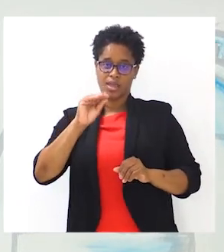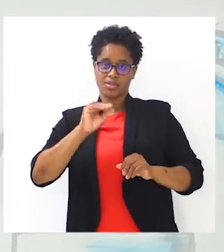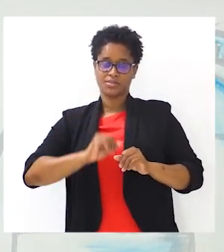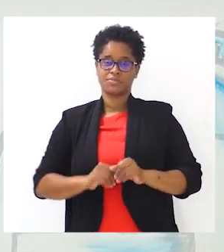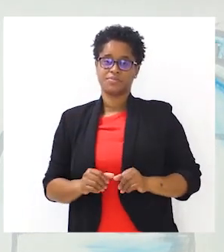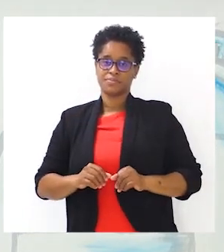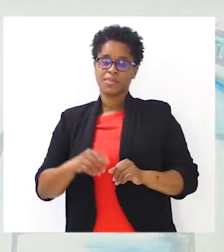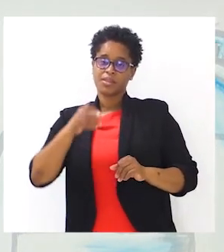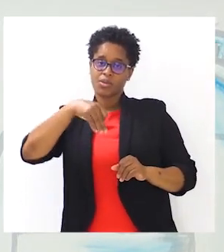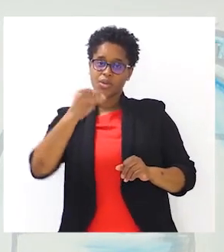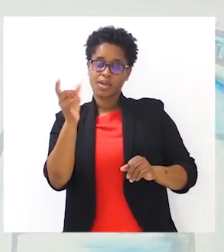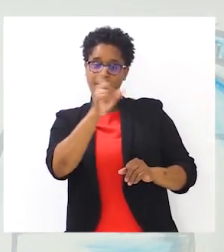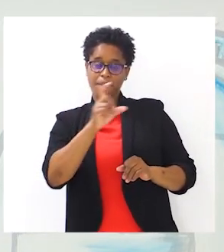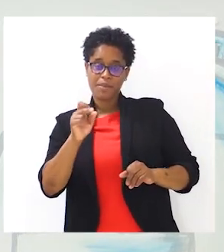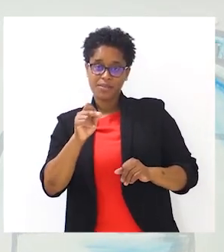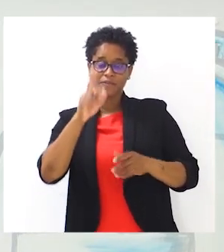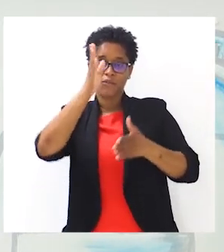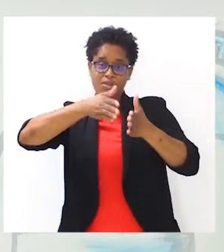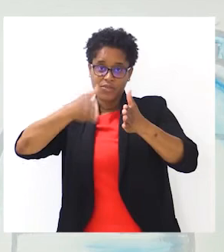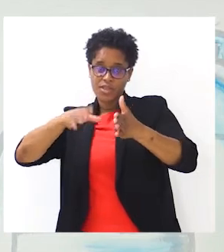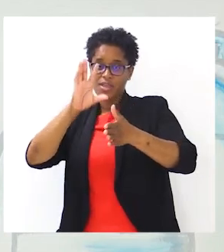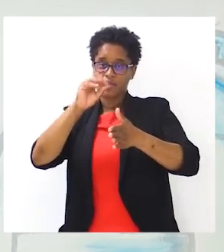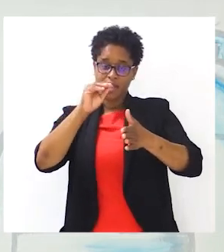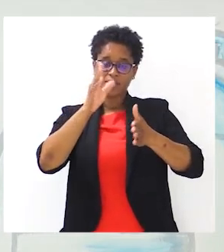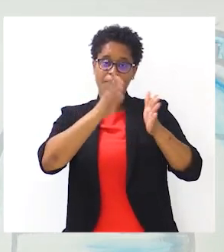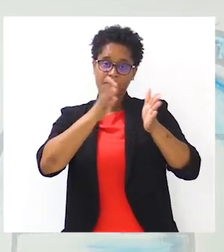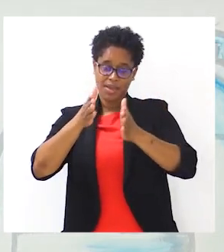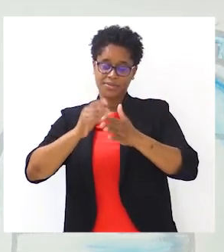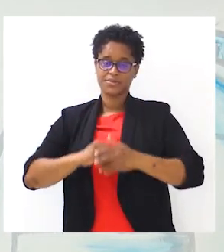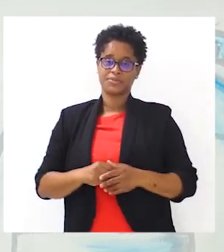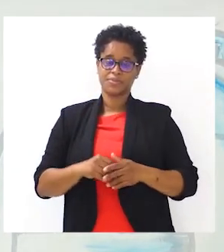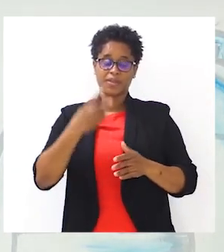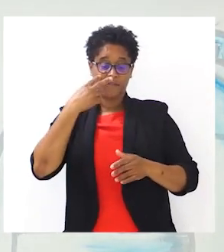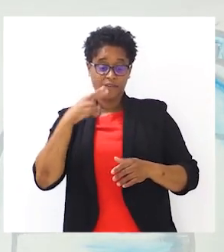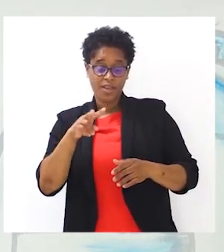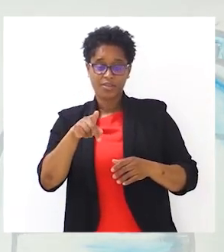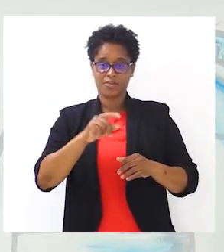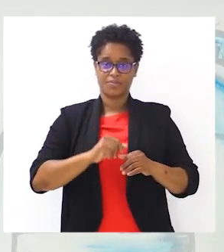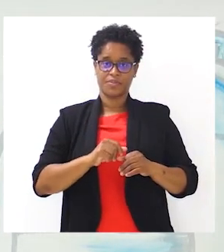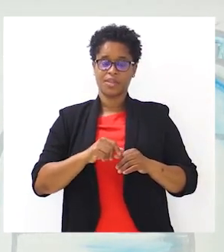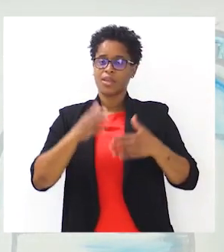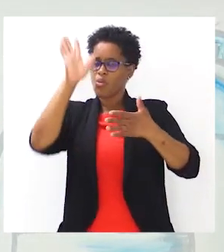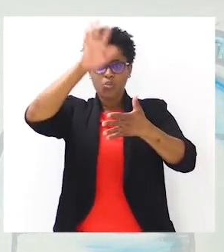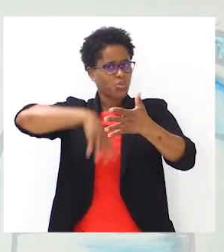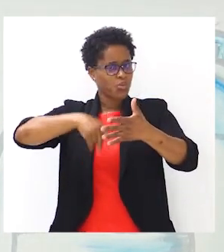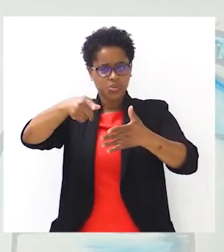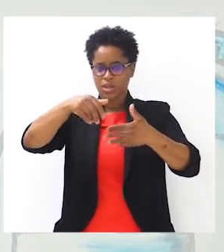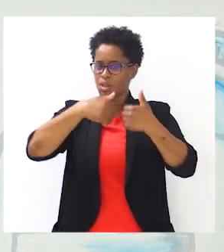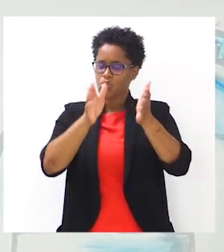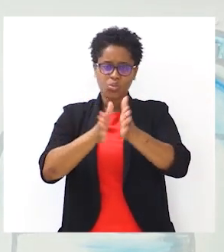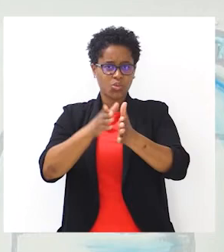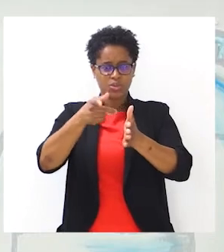é? A pizza foi dividida em 10 partes. Vejam, é o inteiro que temos aqui, não